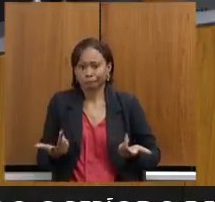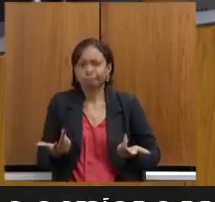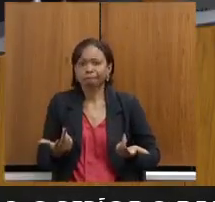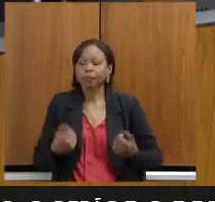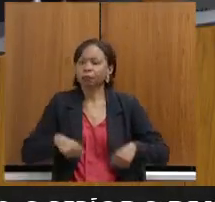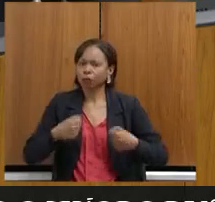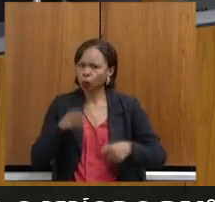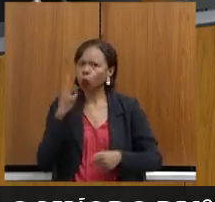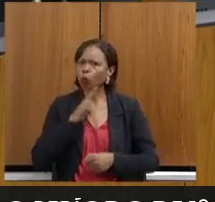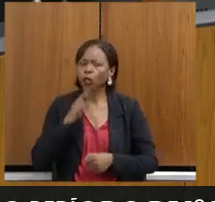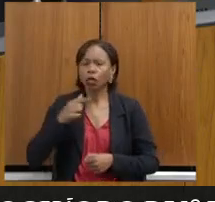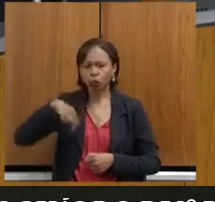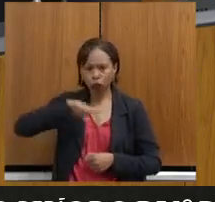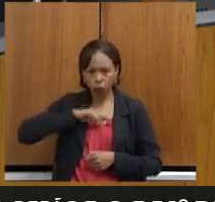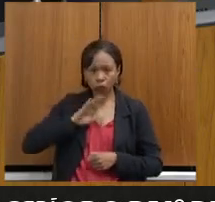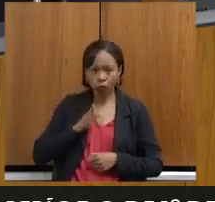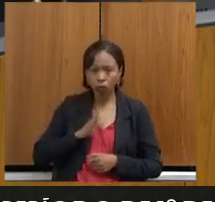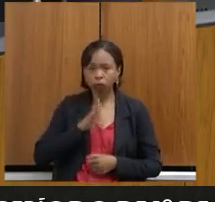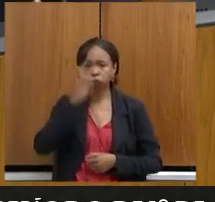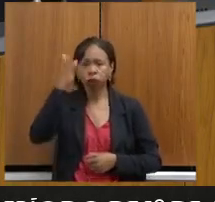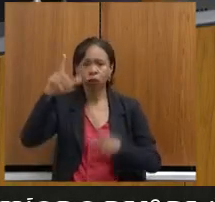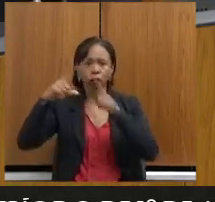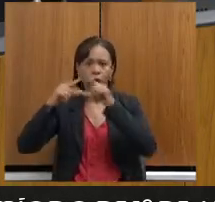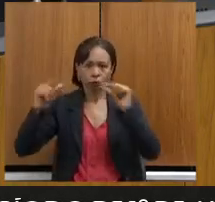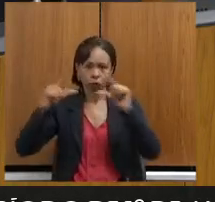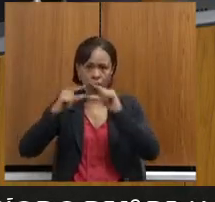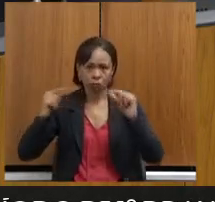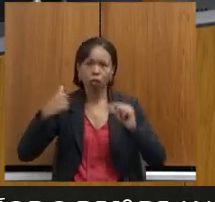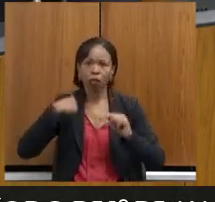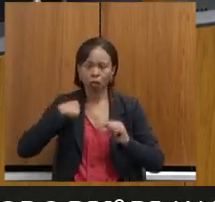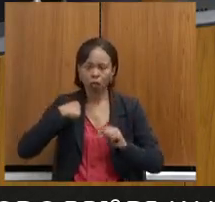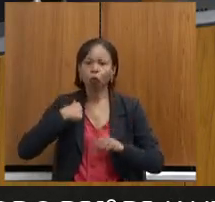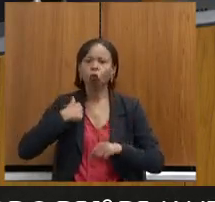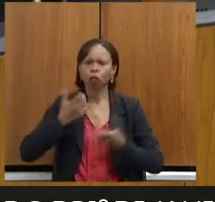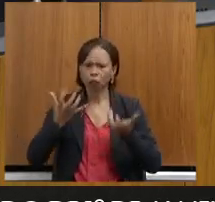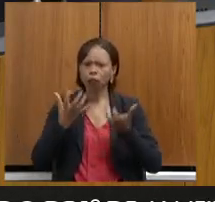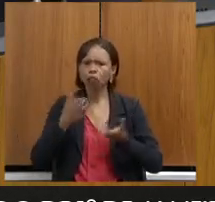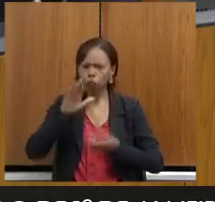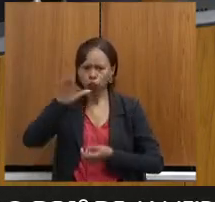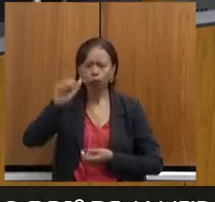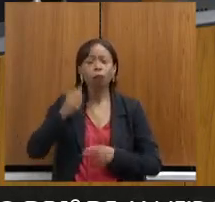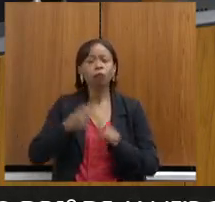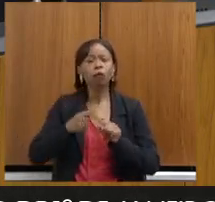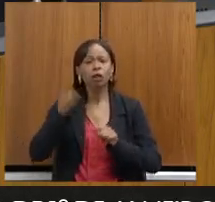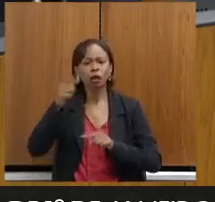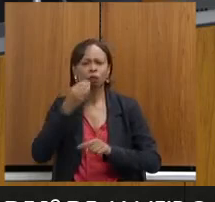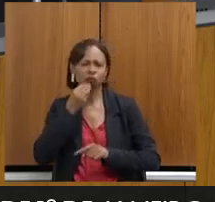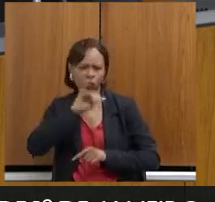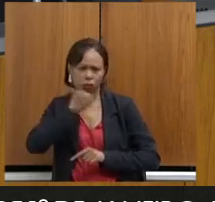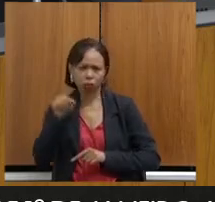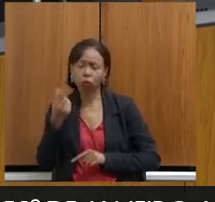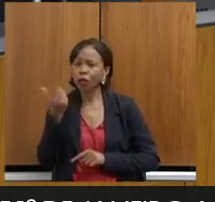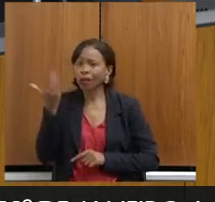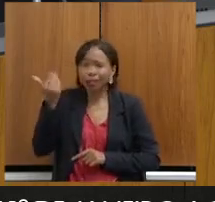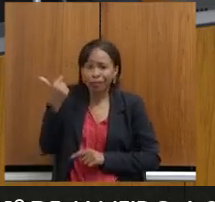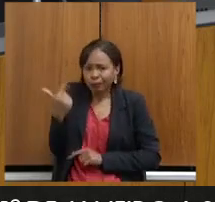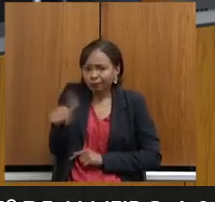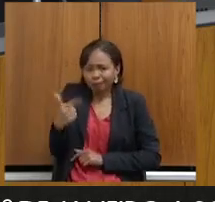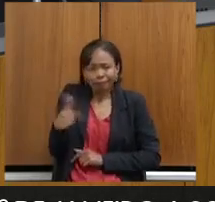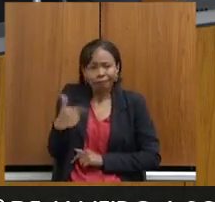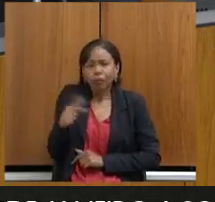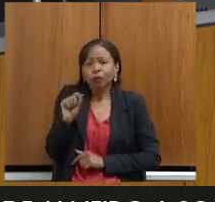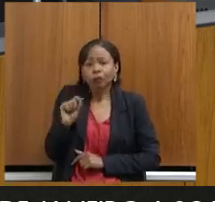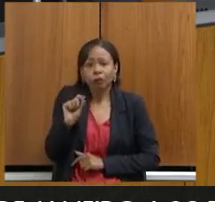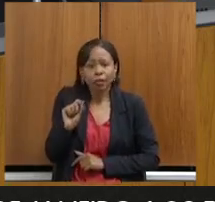estivemos em Brasília eu fiz questão de chamar é porque naquela oportunidade nós não tínhamos ainda